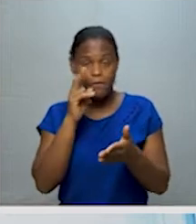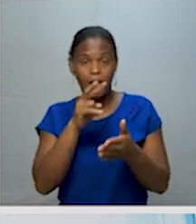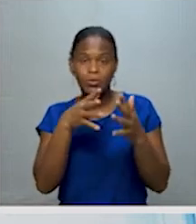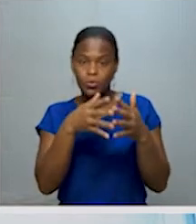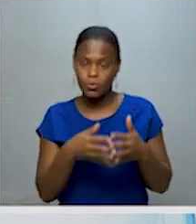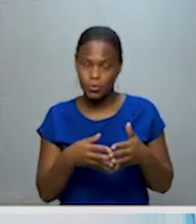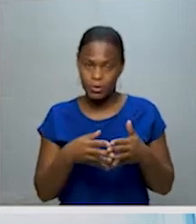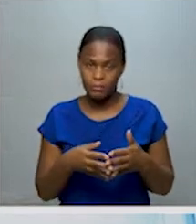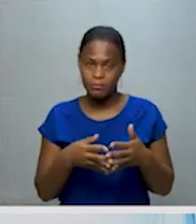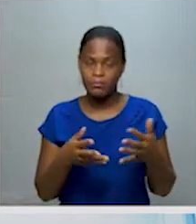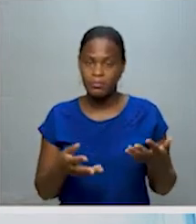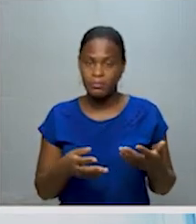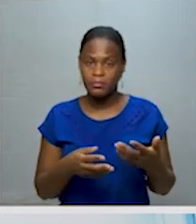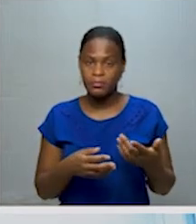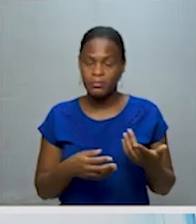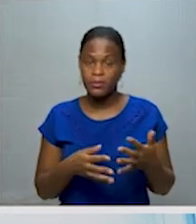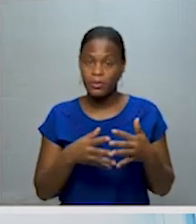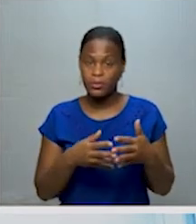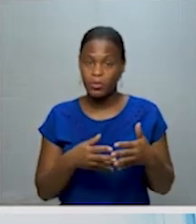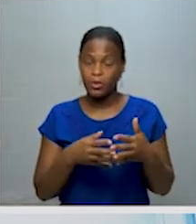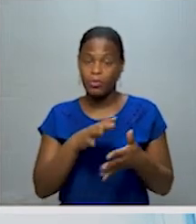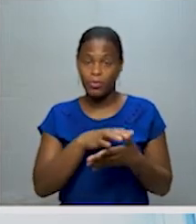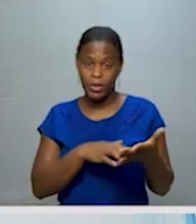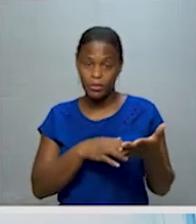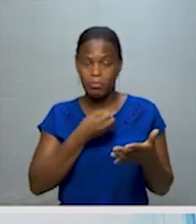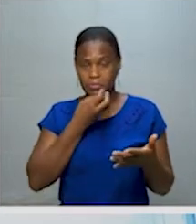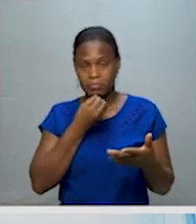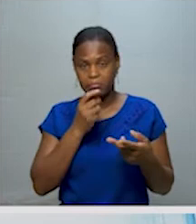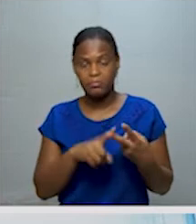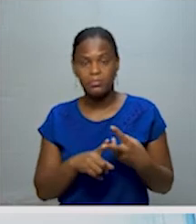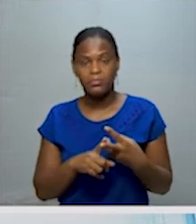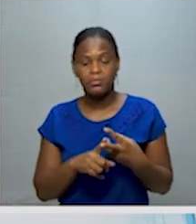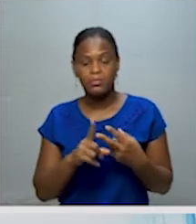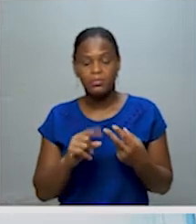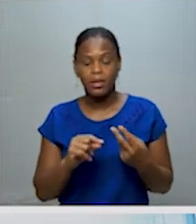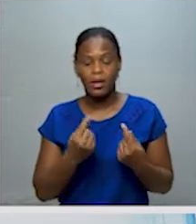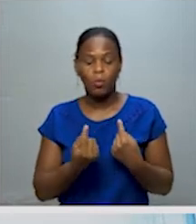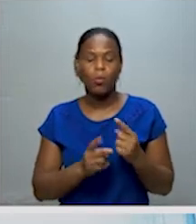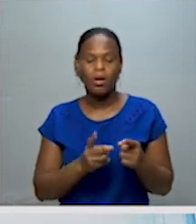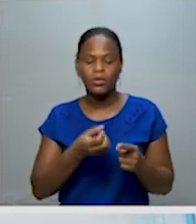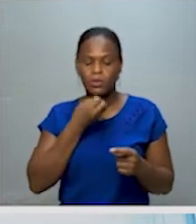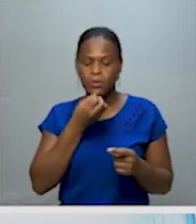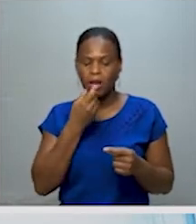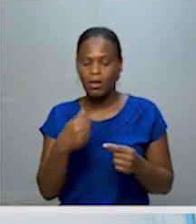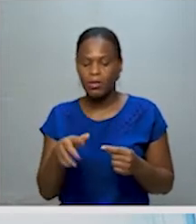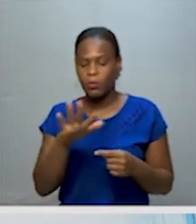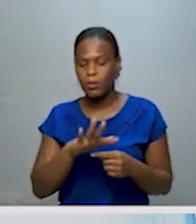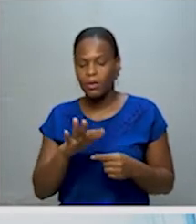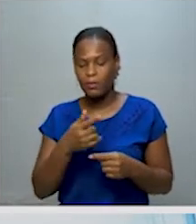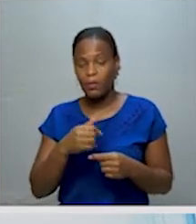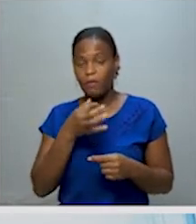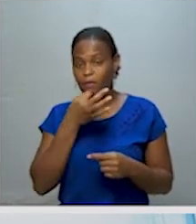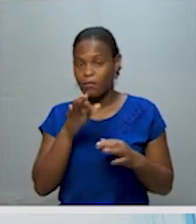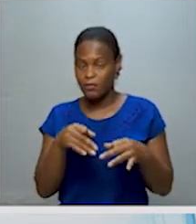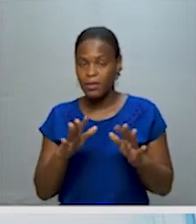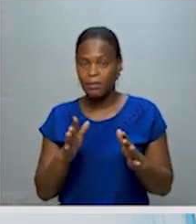a estrutura de texto argumentativo e os argumentos que se utilizam e aquilo que nós acabamos de falar.